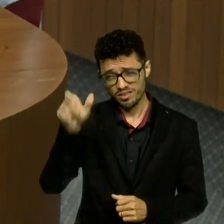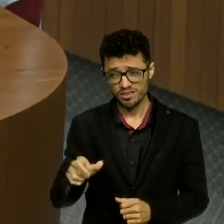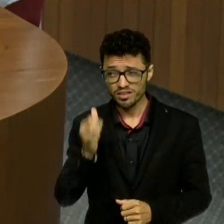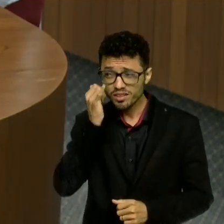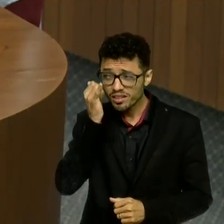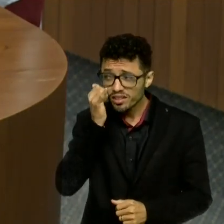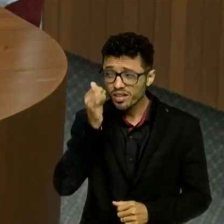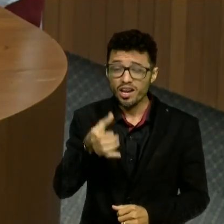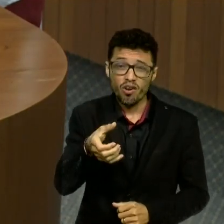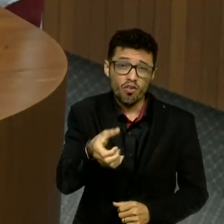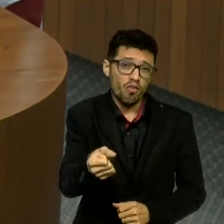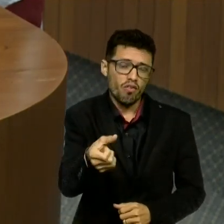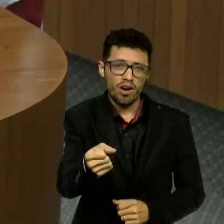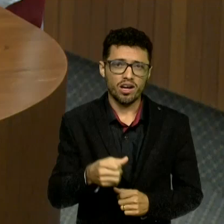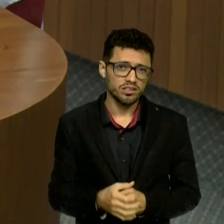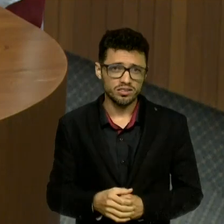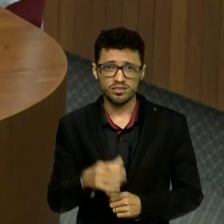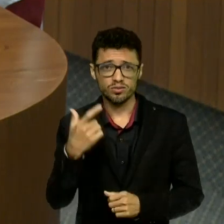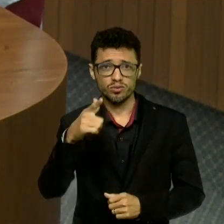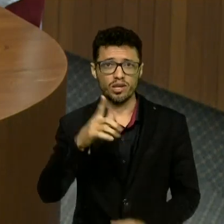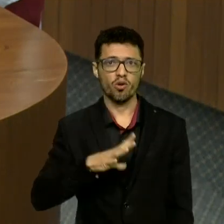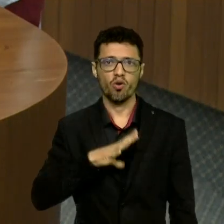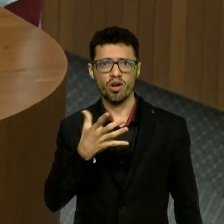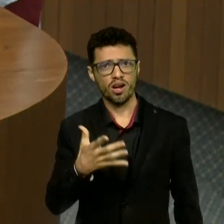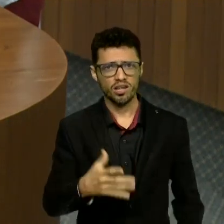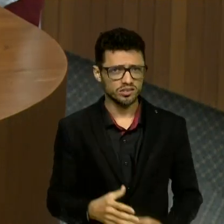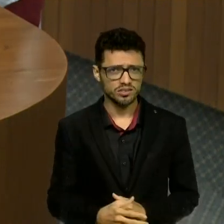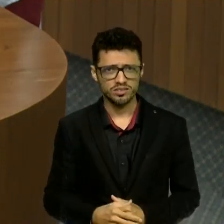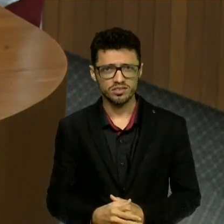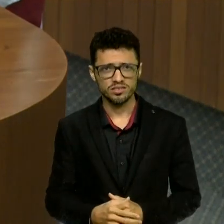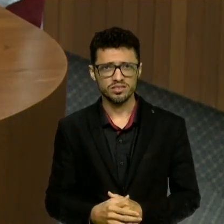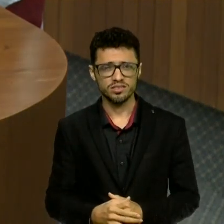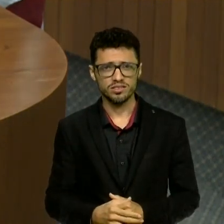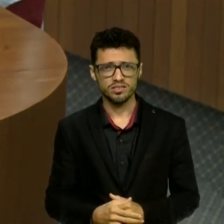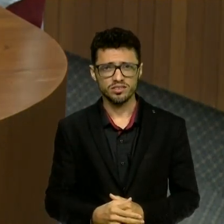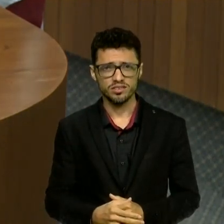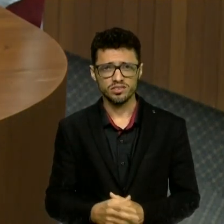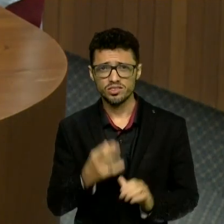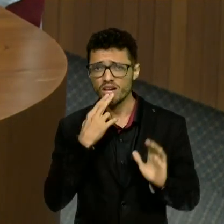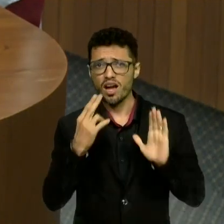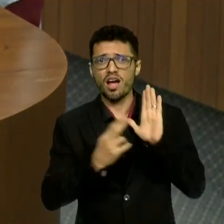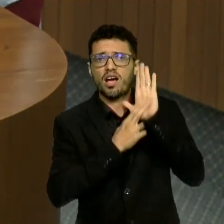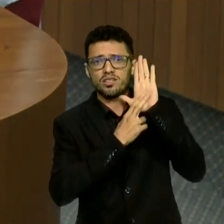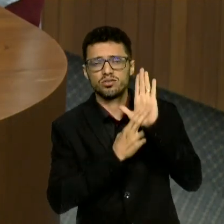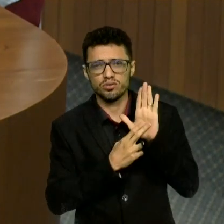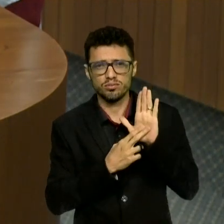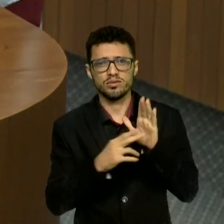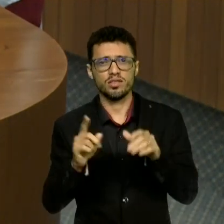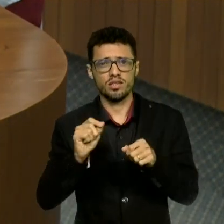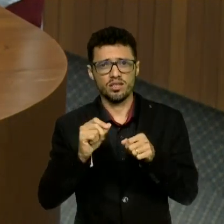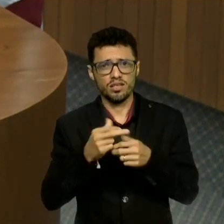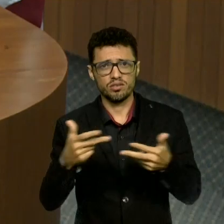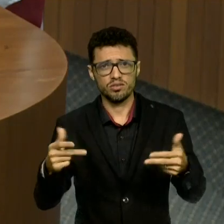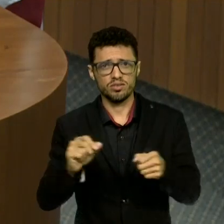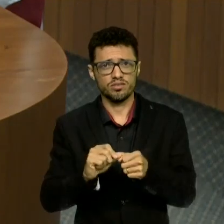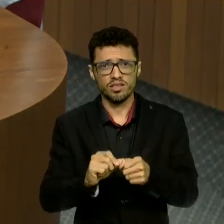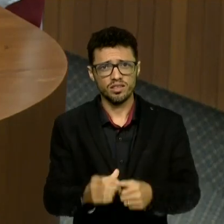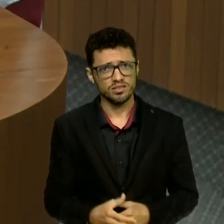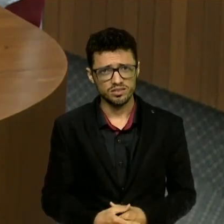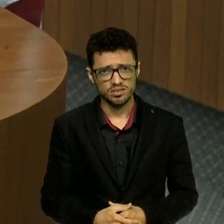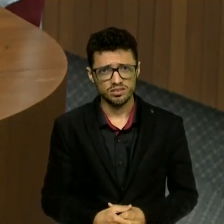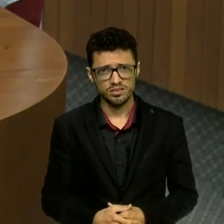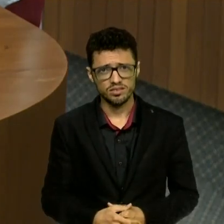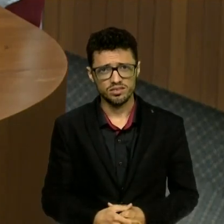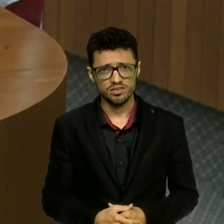tem coragem sequer de assumir o que faz. Não tem coragem sequer de assumir o que faz. E vai falar palavras de